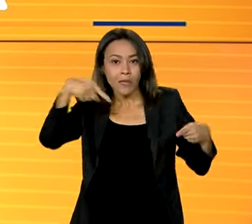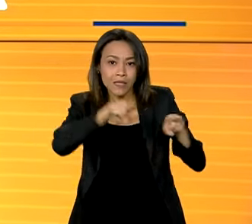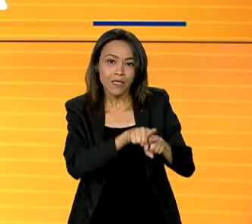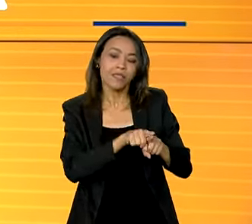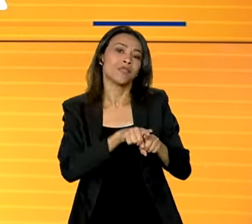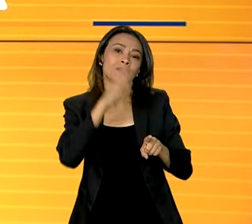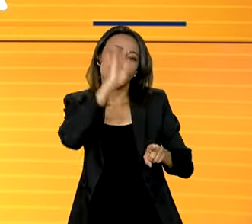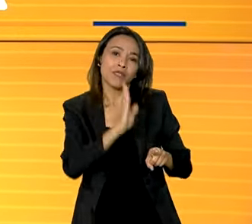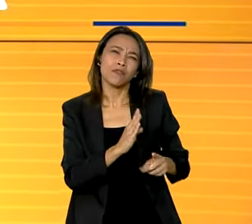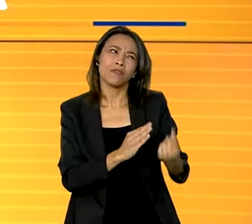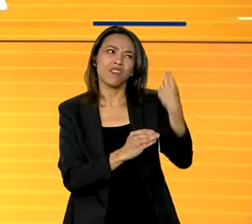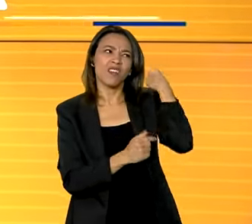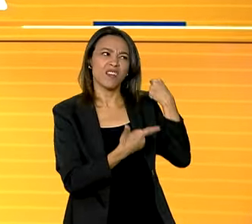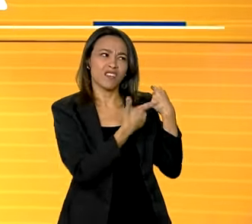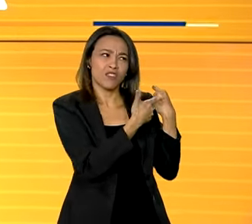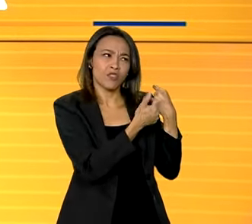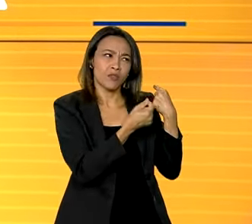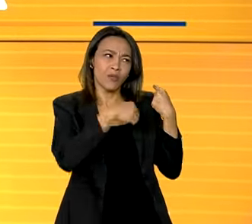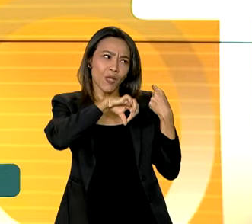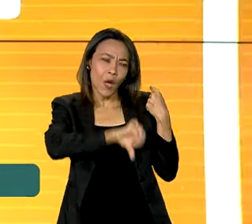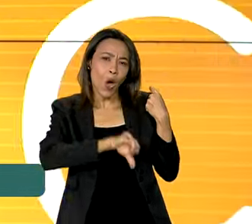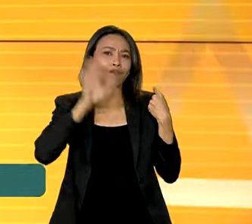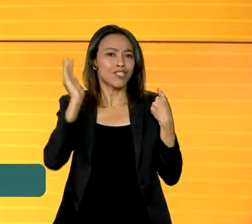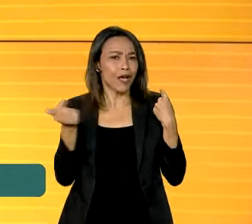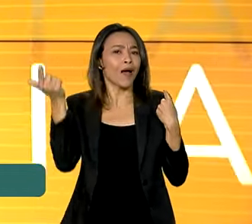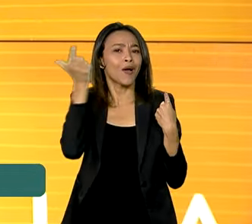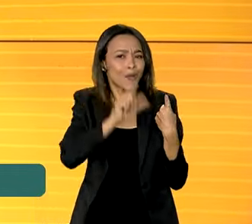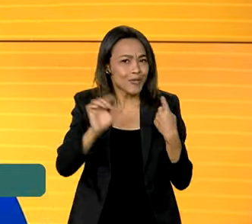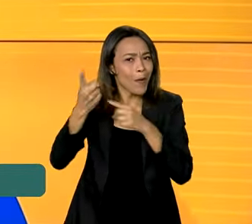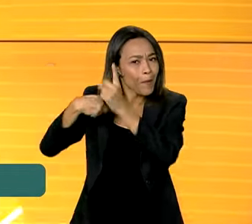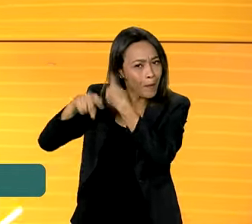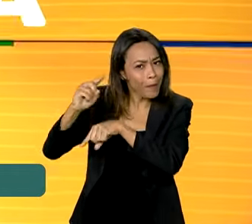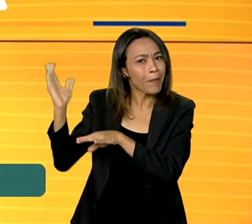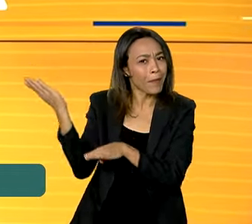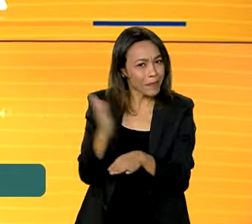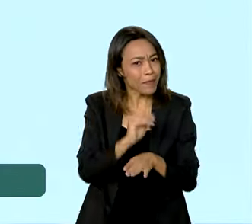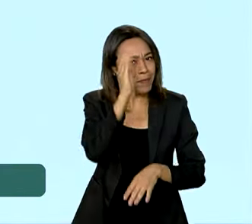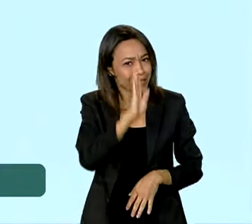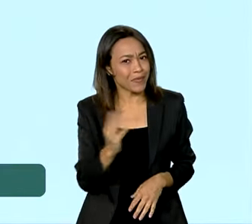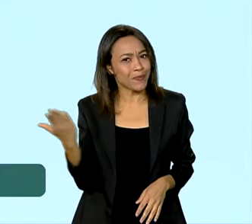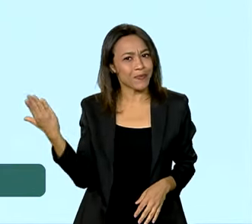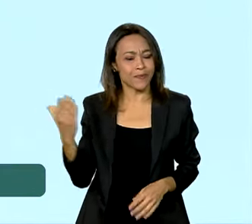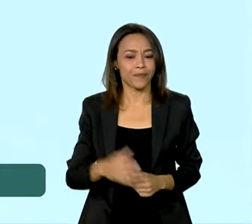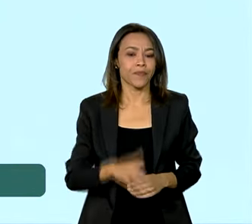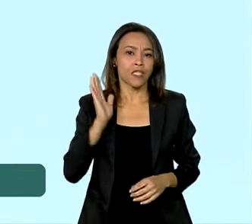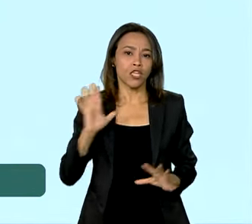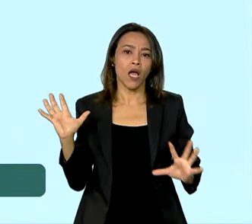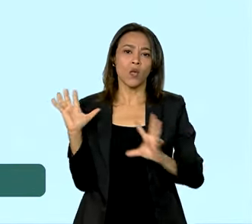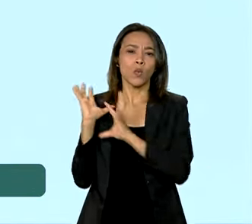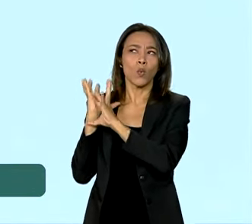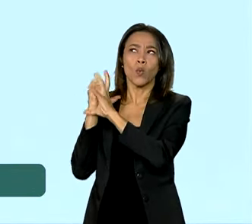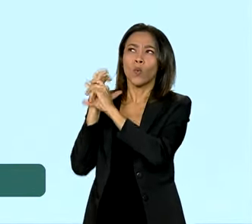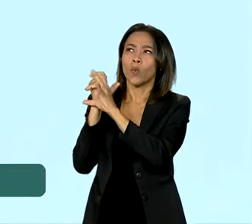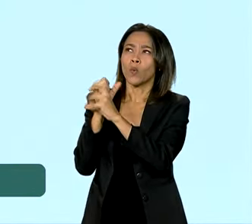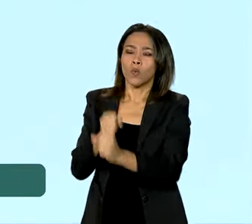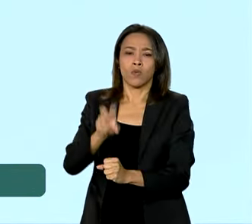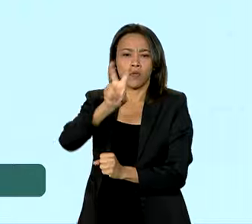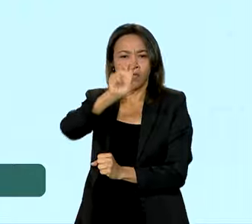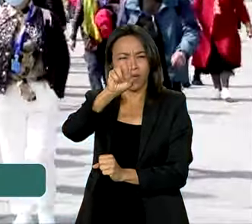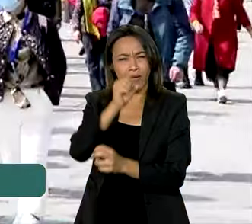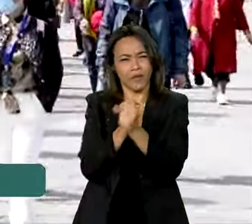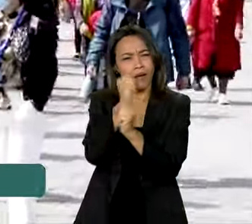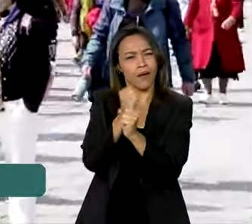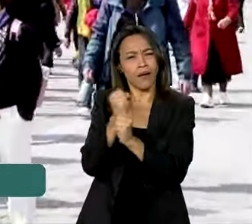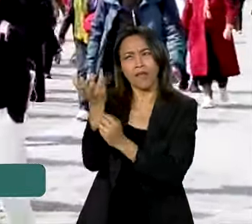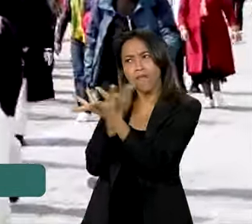2009. A visita já começou a render parcerias para o país. Já são 50 anos de relações